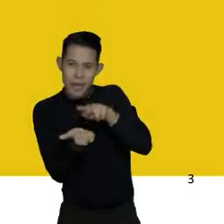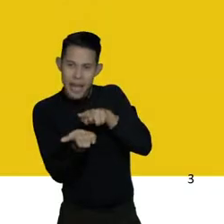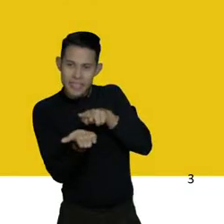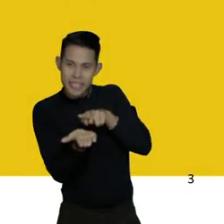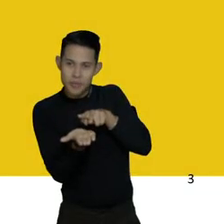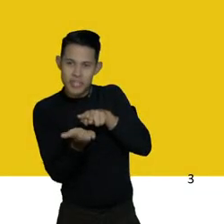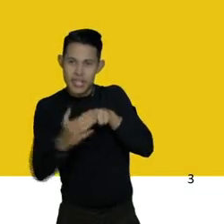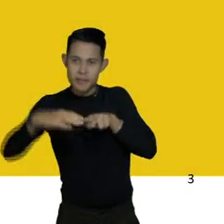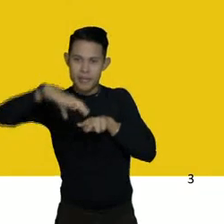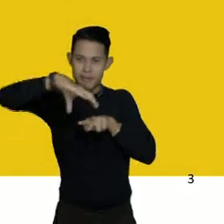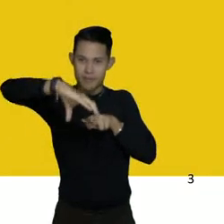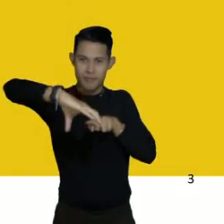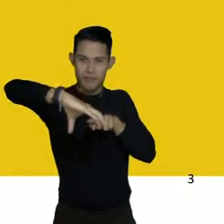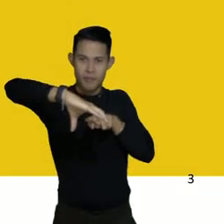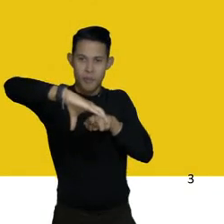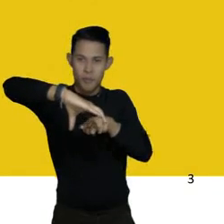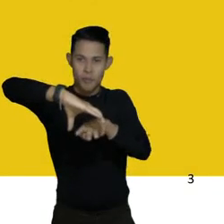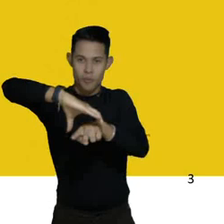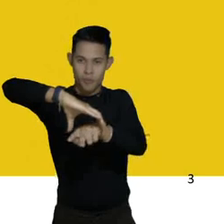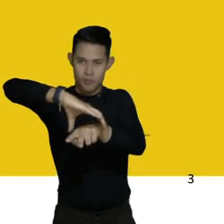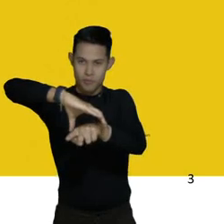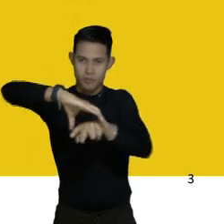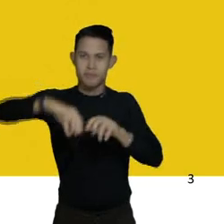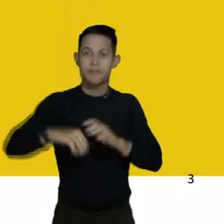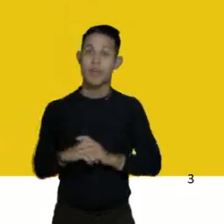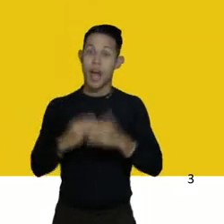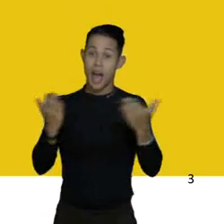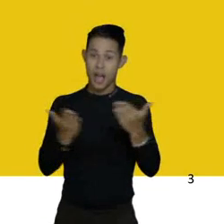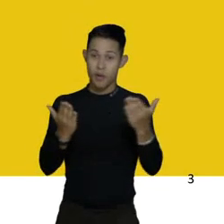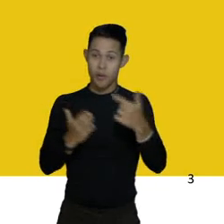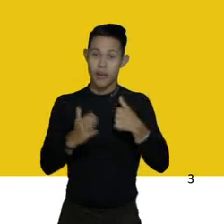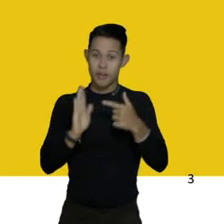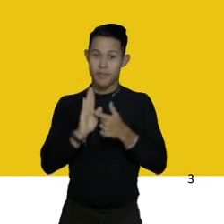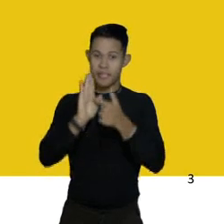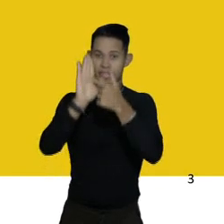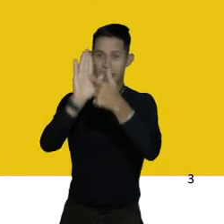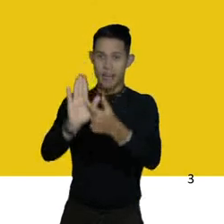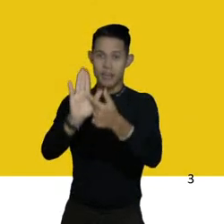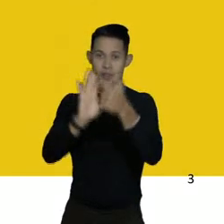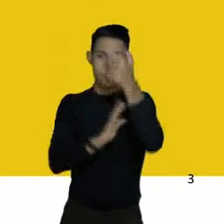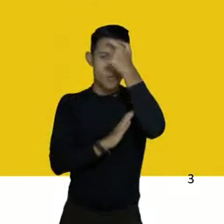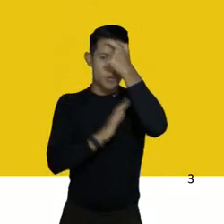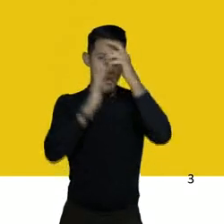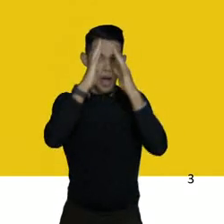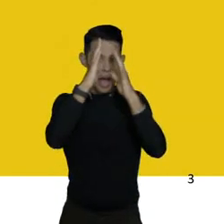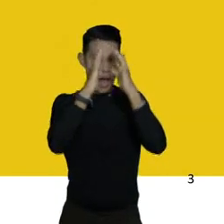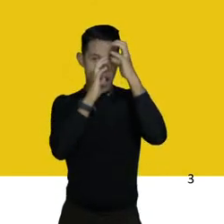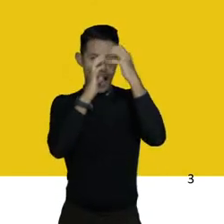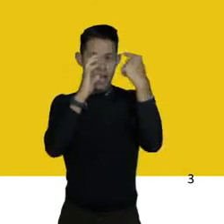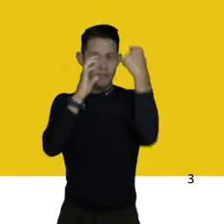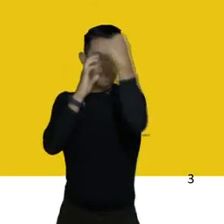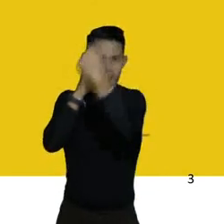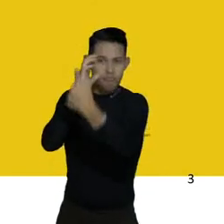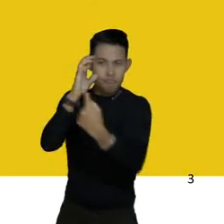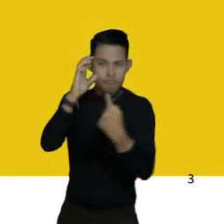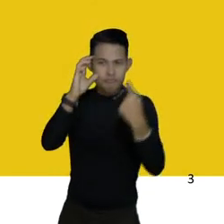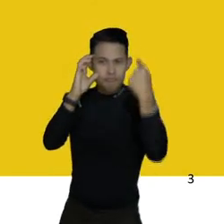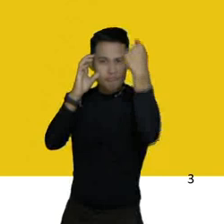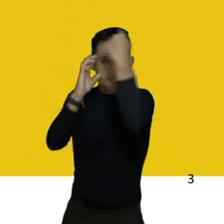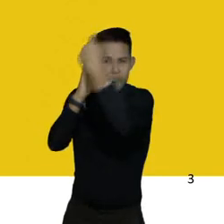áreas importantes do cérebro da leitura né ã que é o lobo occipital